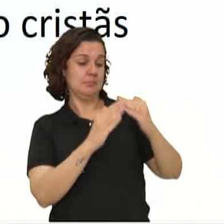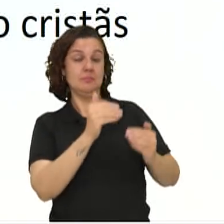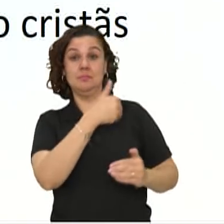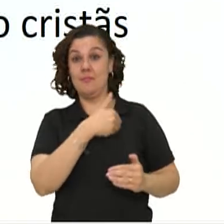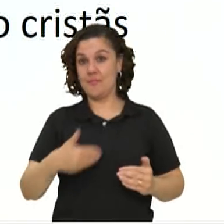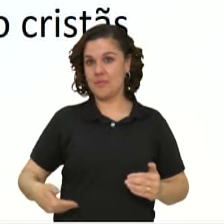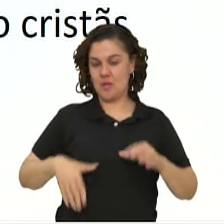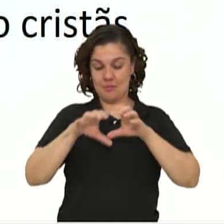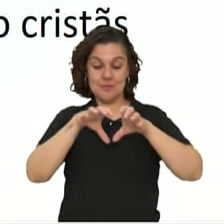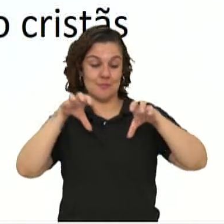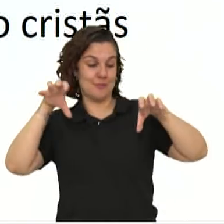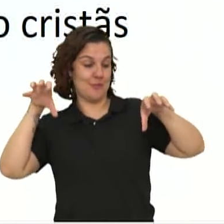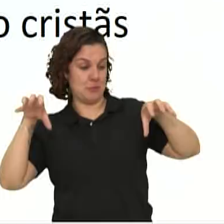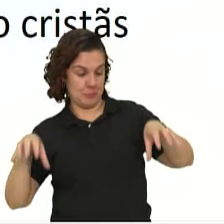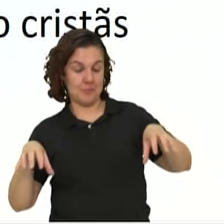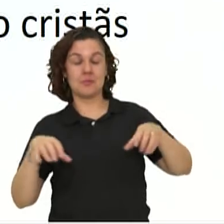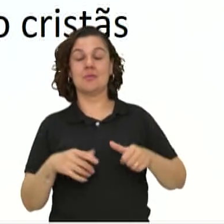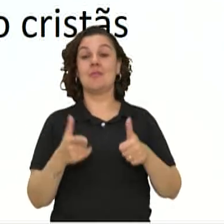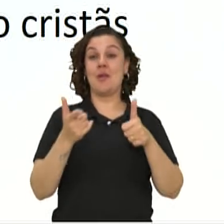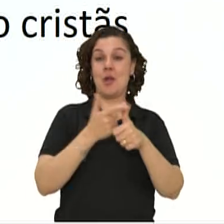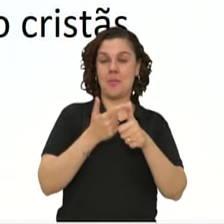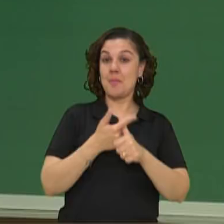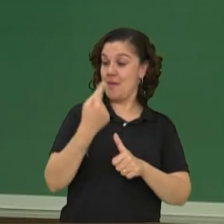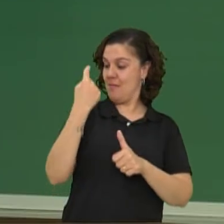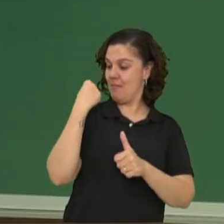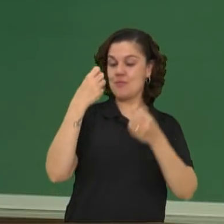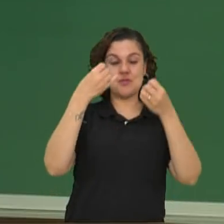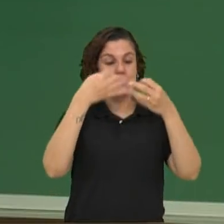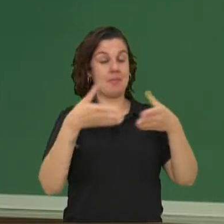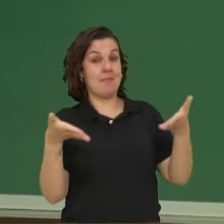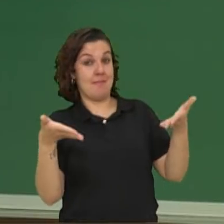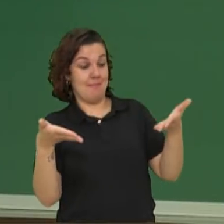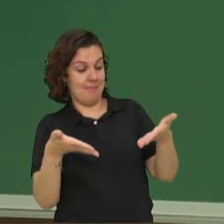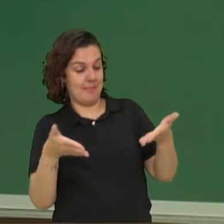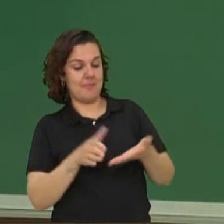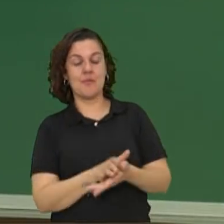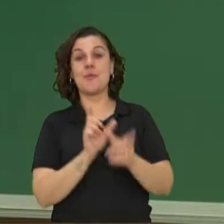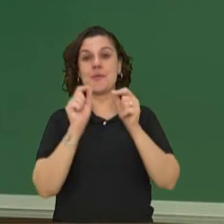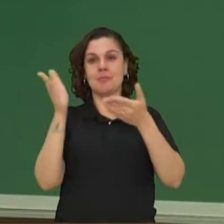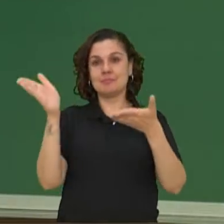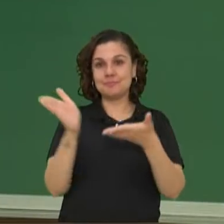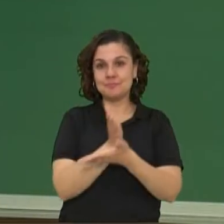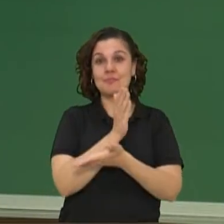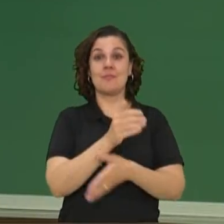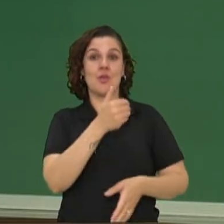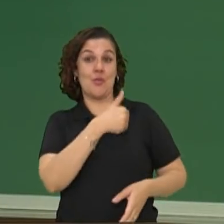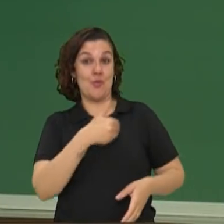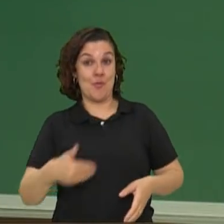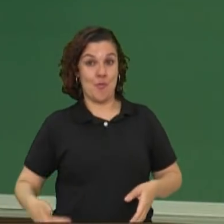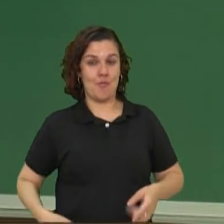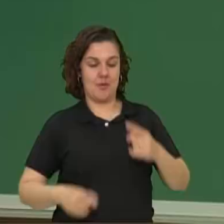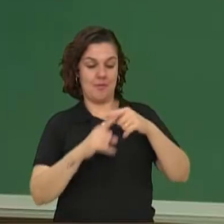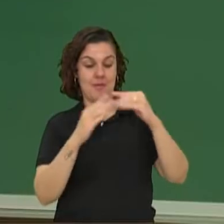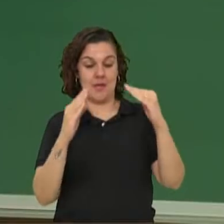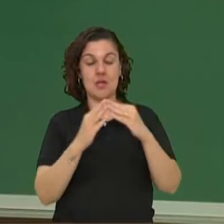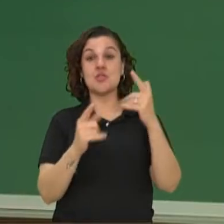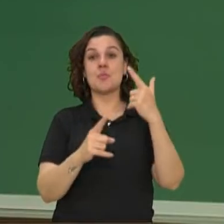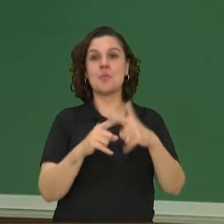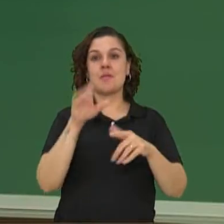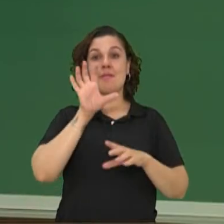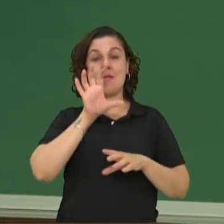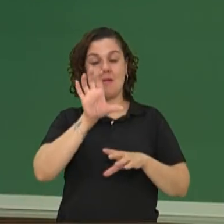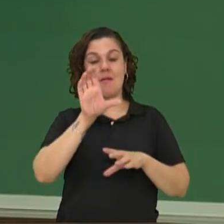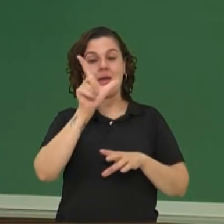como eu falei, né? Tanto na primeira aula que nós tivemos, como agora, né? Que seria a separação dentro de um Estado laico e